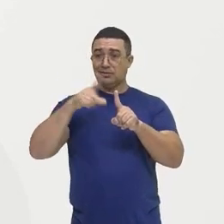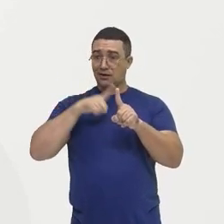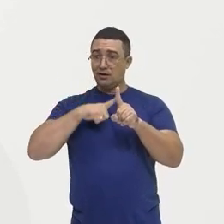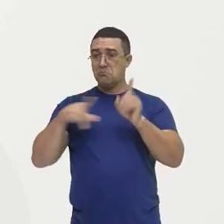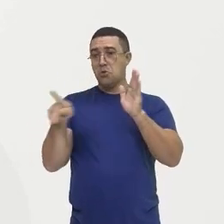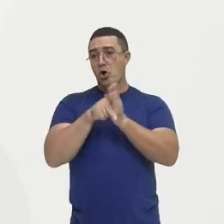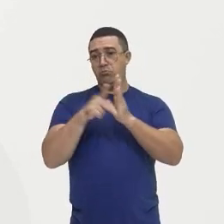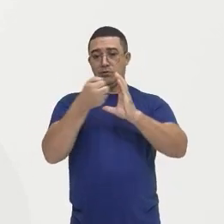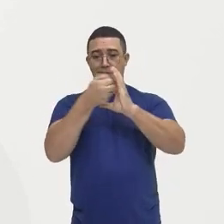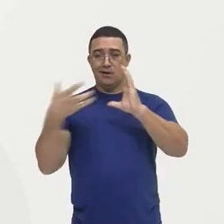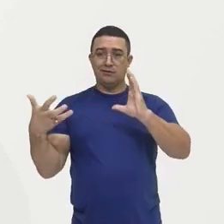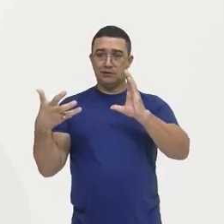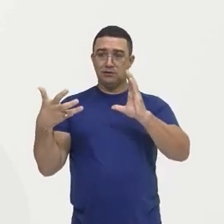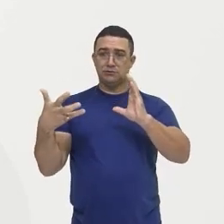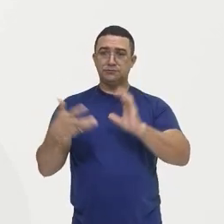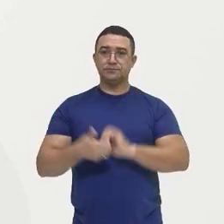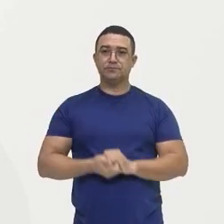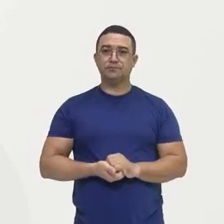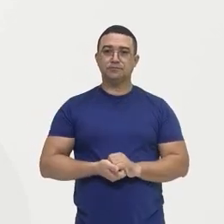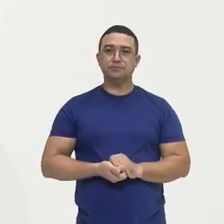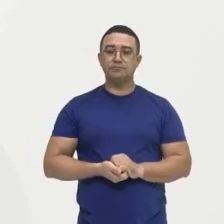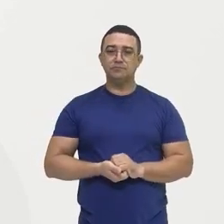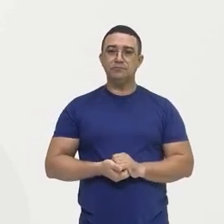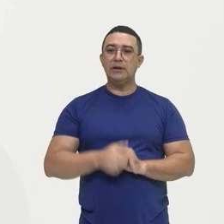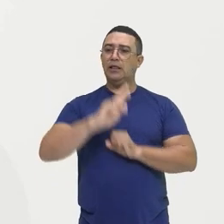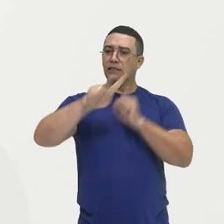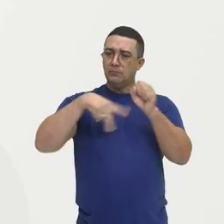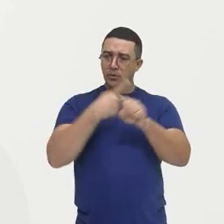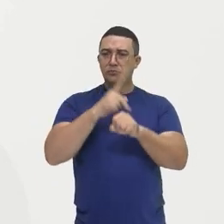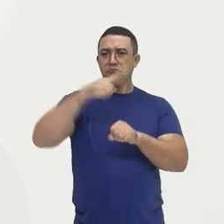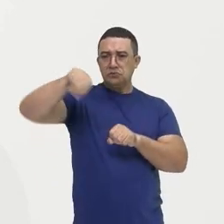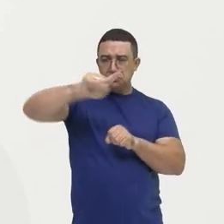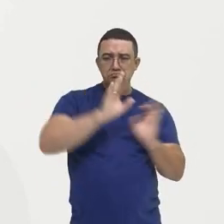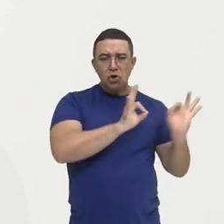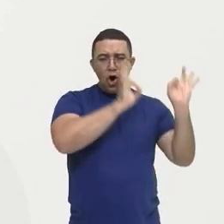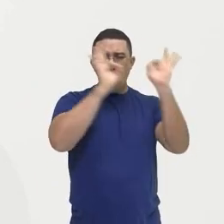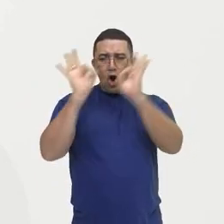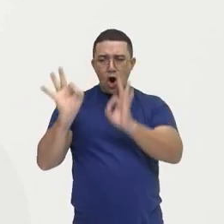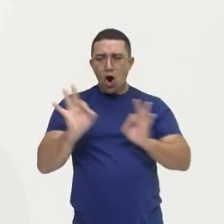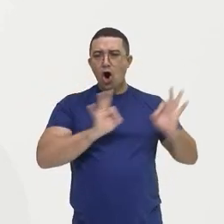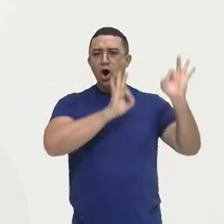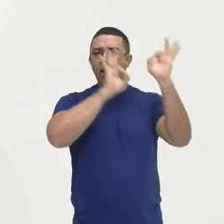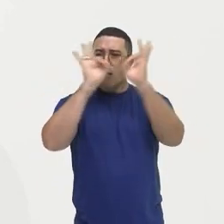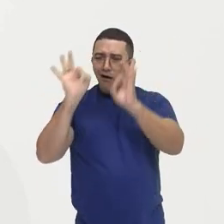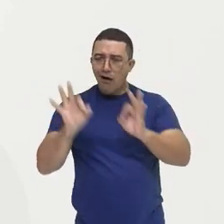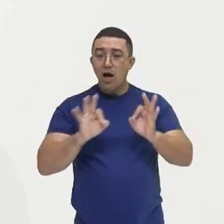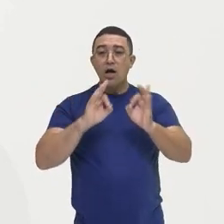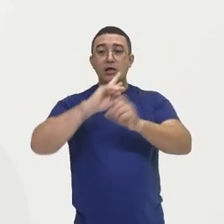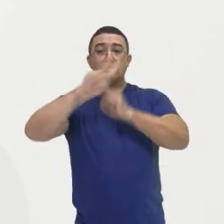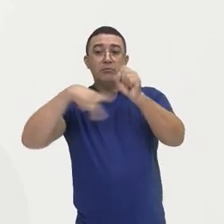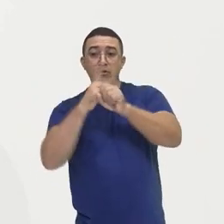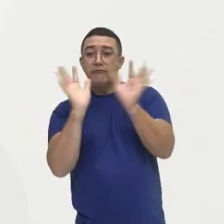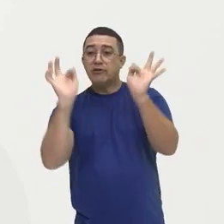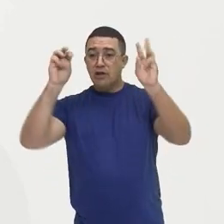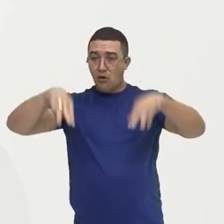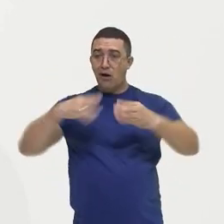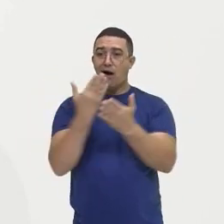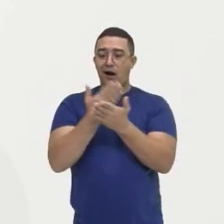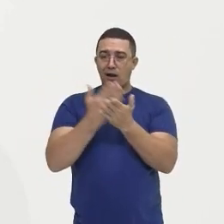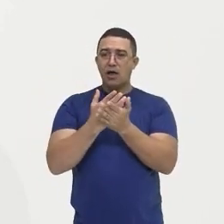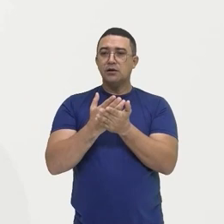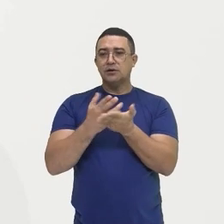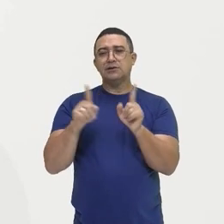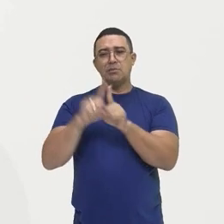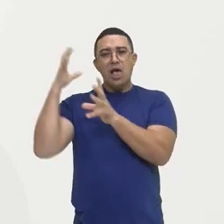bom? Então, aí depois vocês olhem um pouquinho mais, depois da aula, quando vocês forem estudar, na revisão